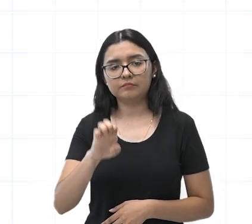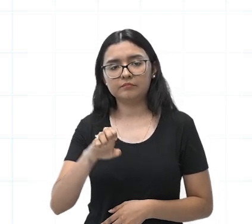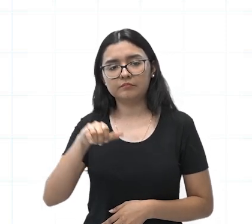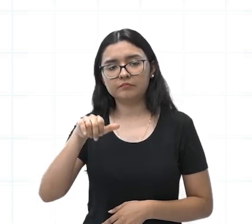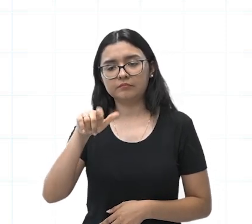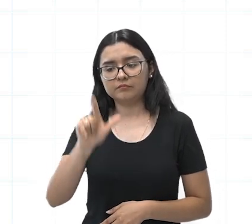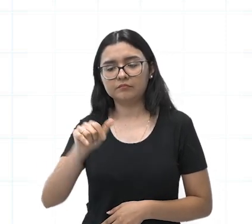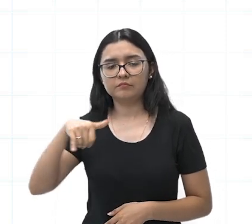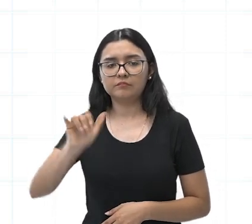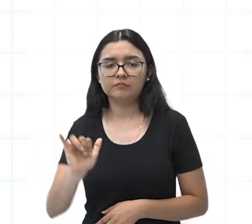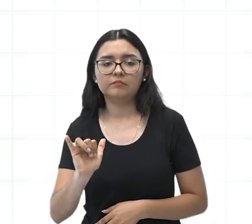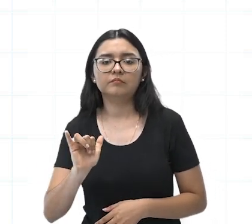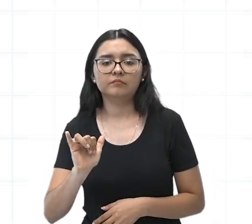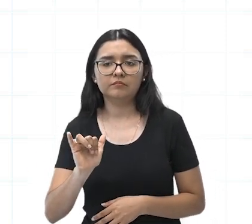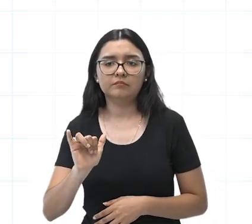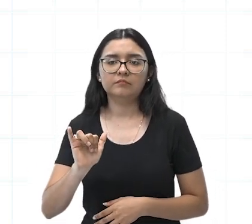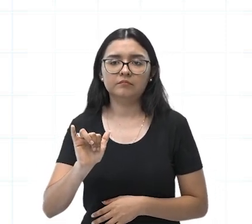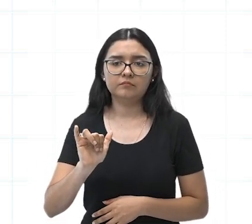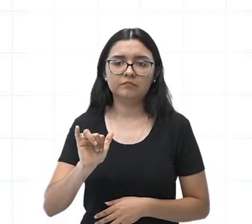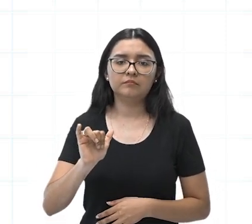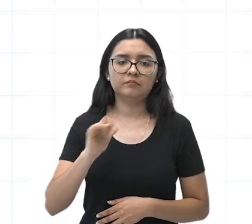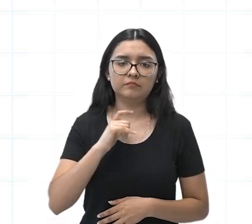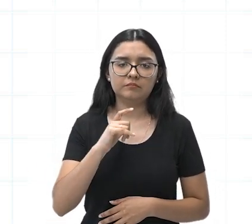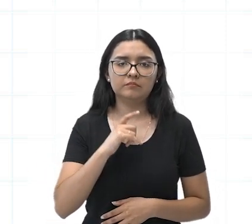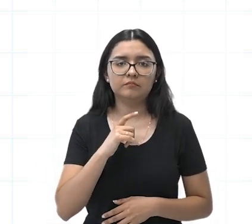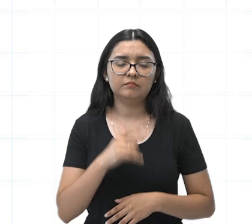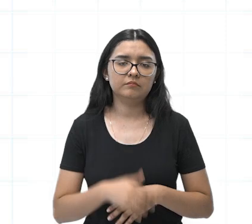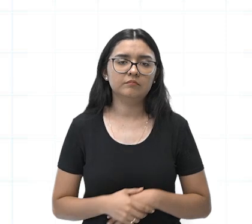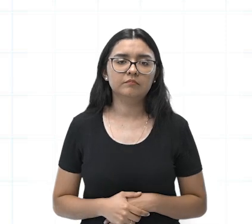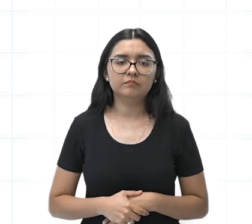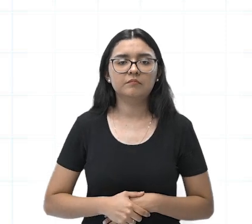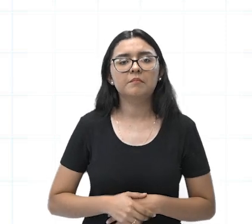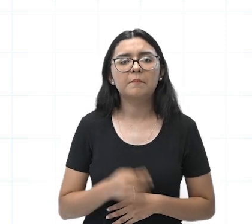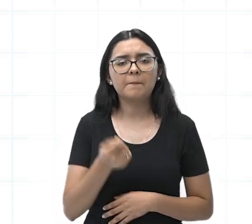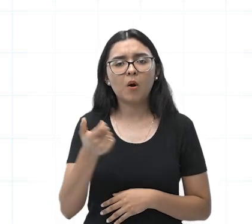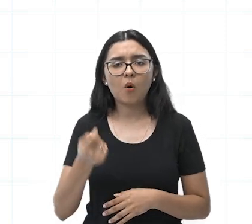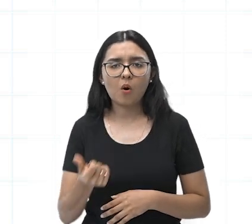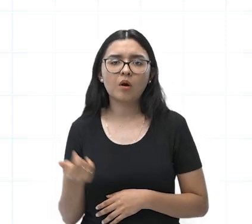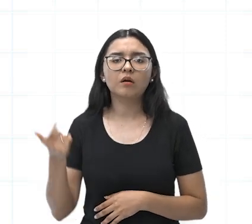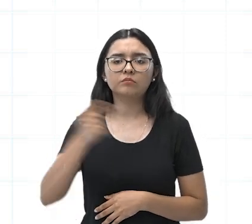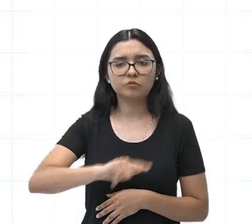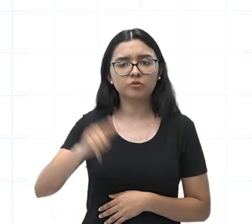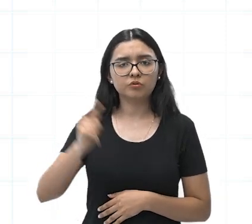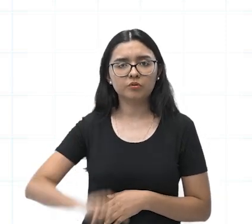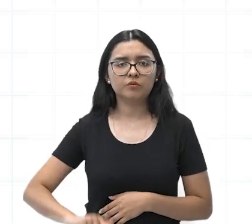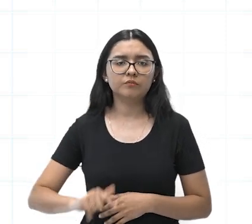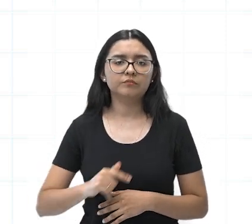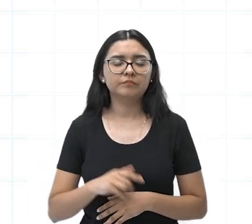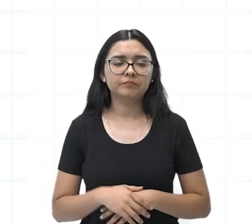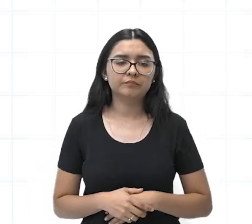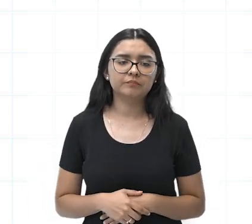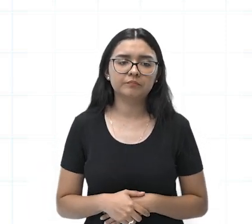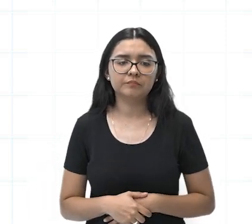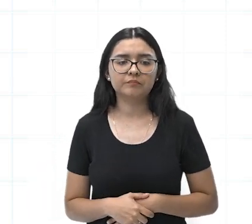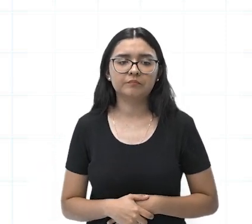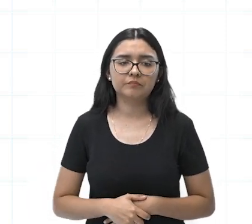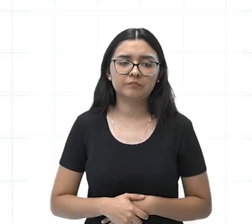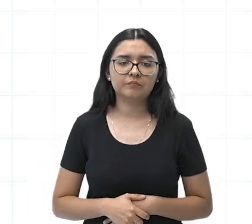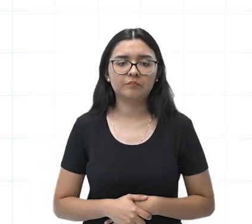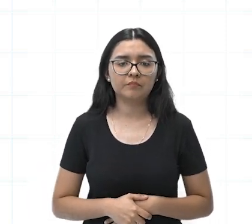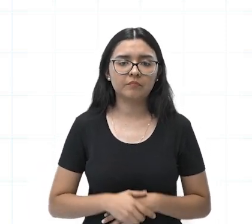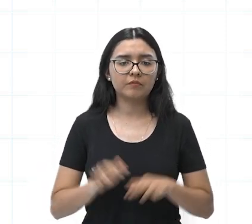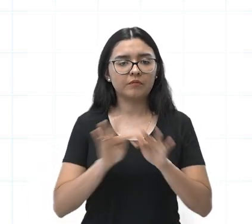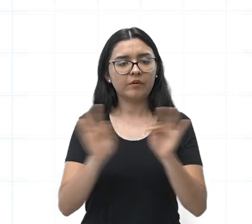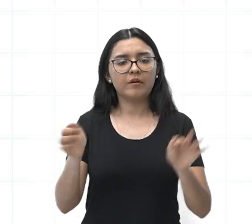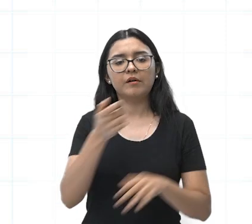é very infrequently, muito infrequente, ou seja, poucas vezes, raramente, tá? Not often, nem